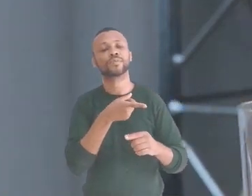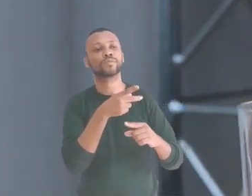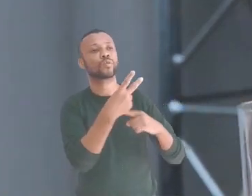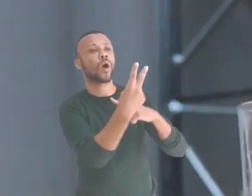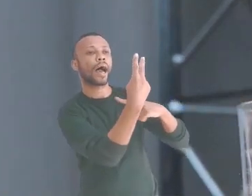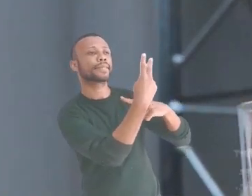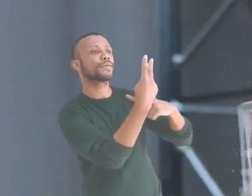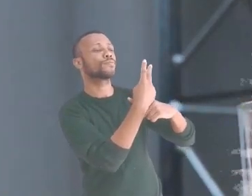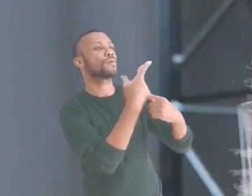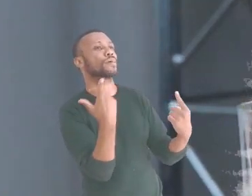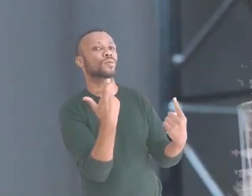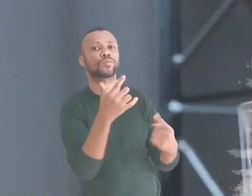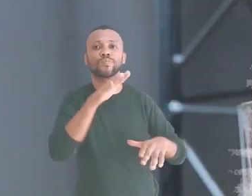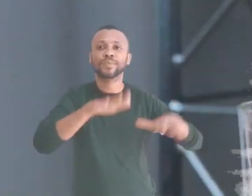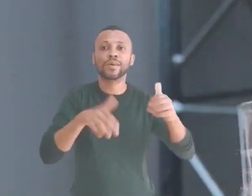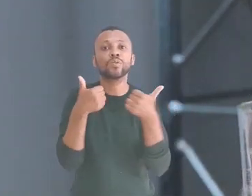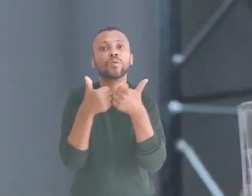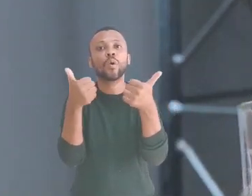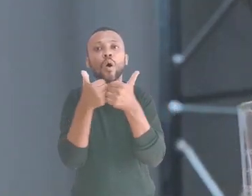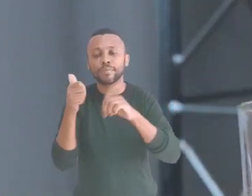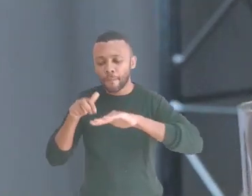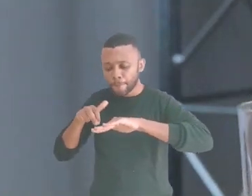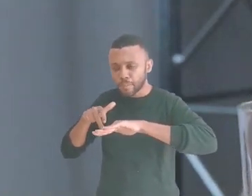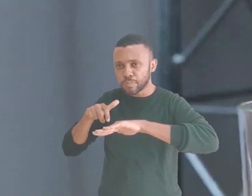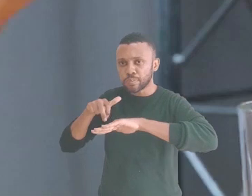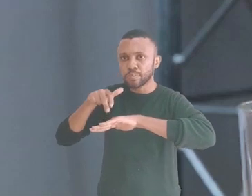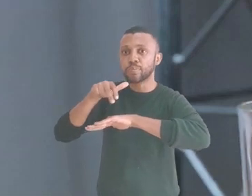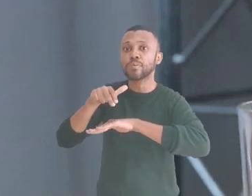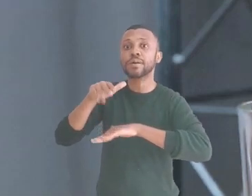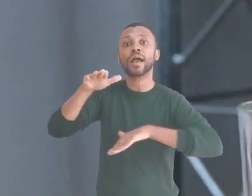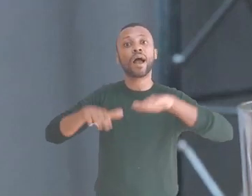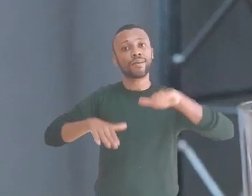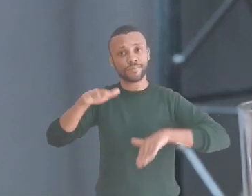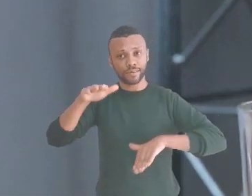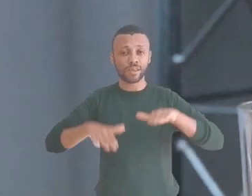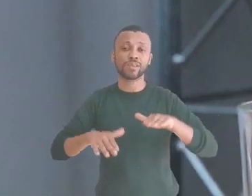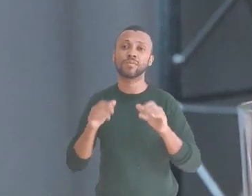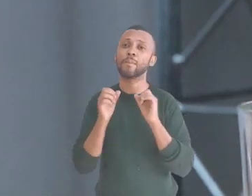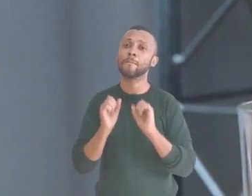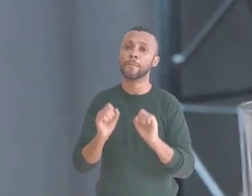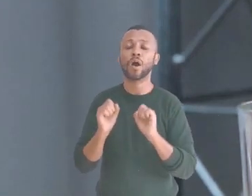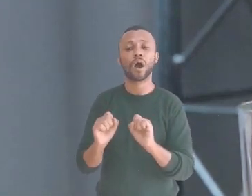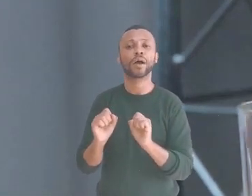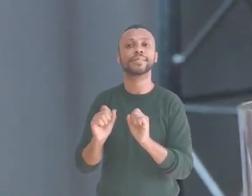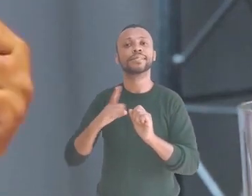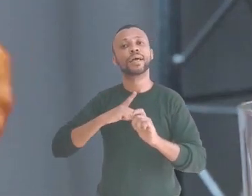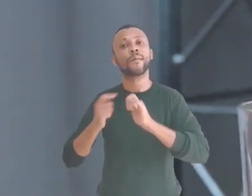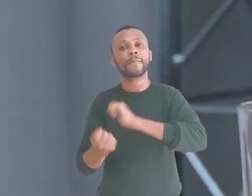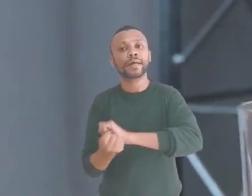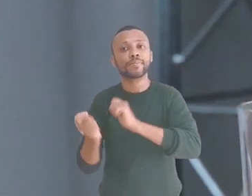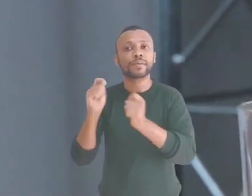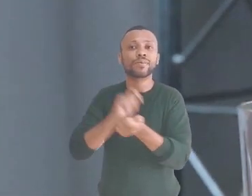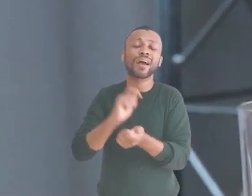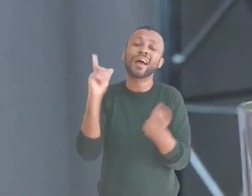uma escada de um ônibus, que é alto, tanto a escada quanto o validador, que é complicado. Nós